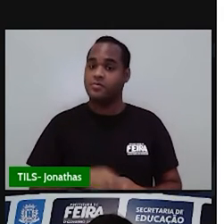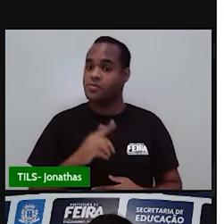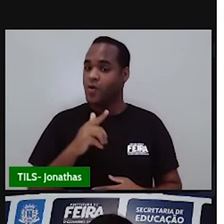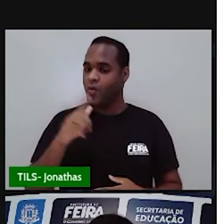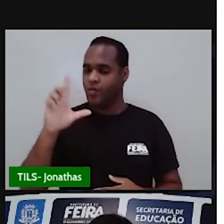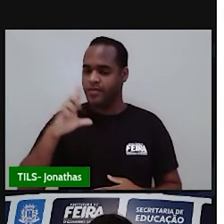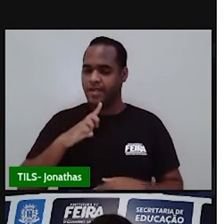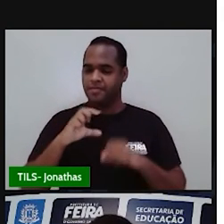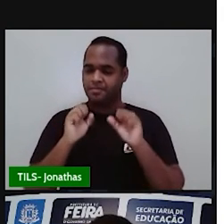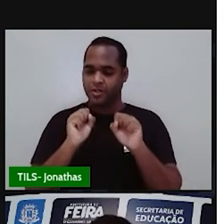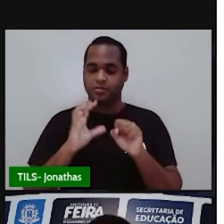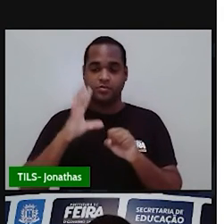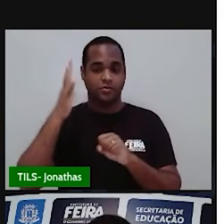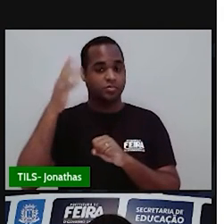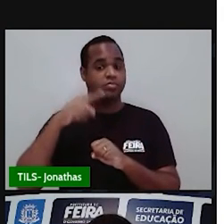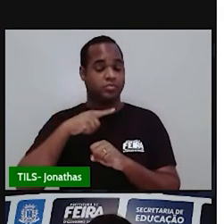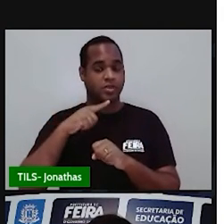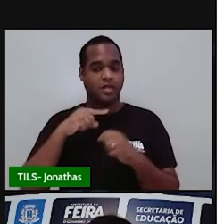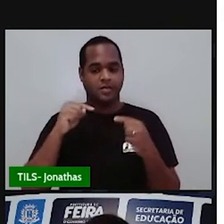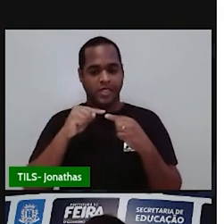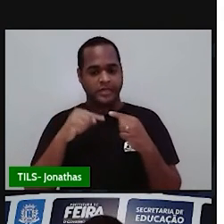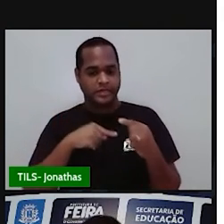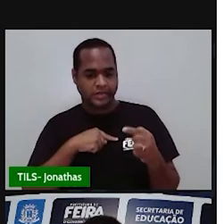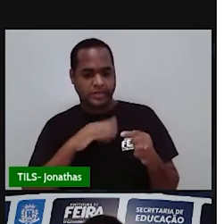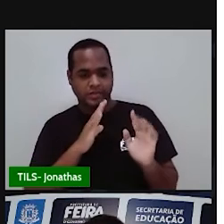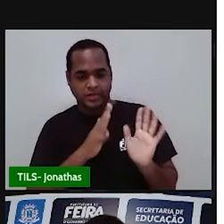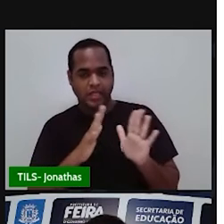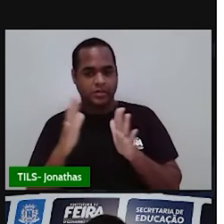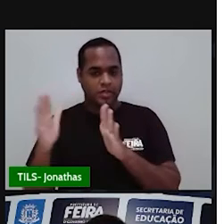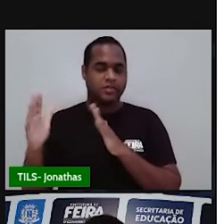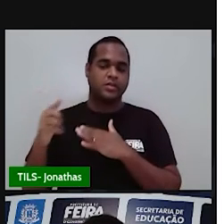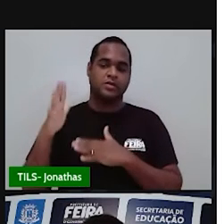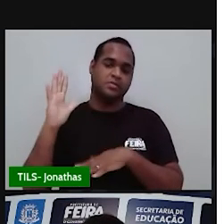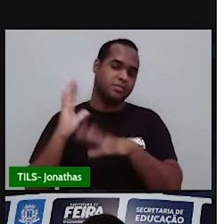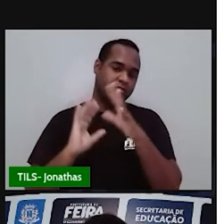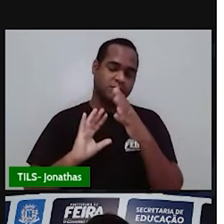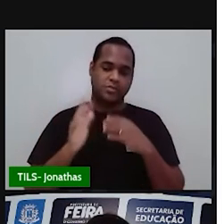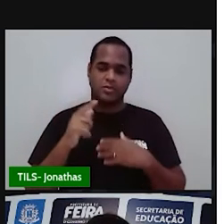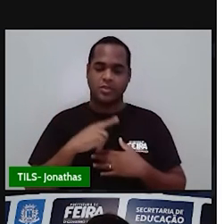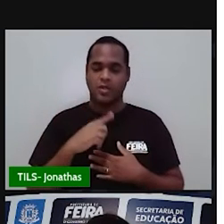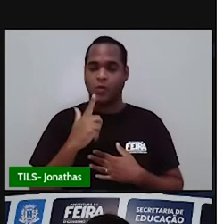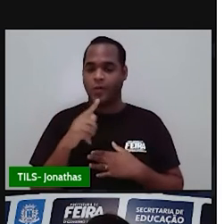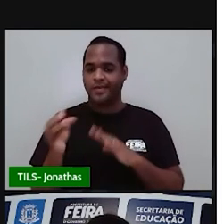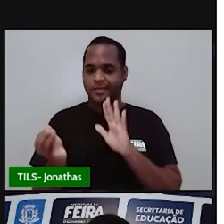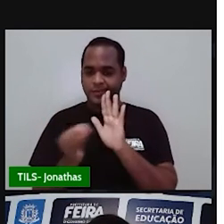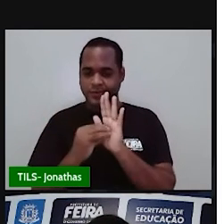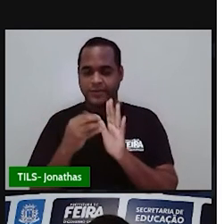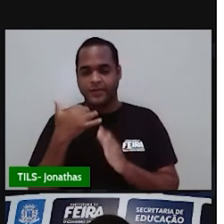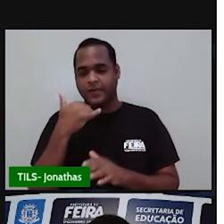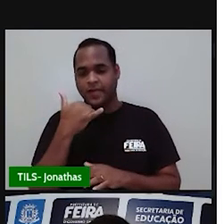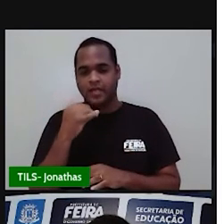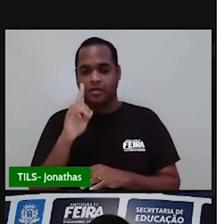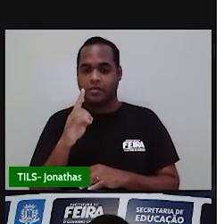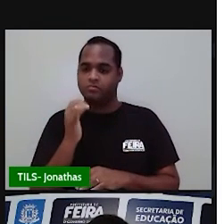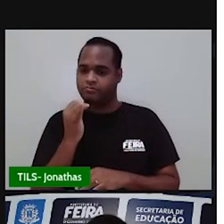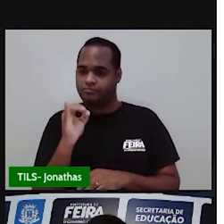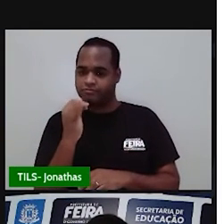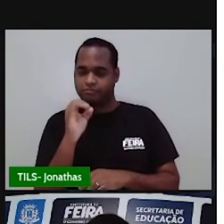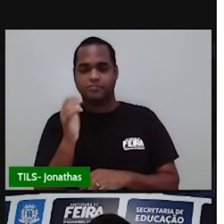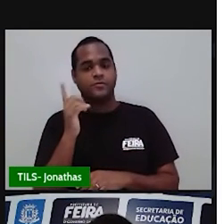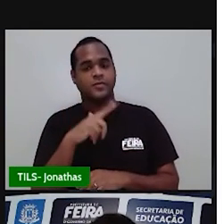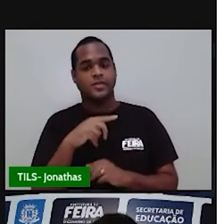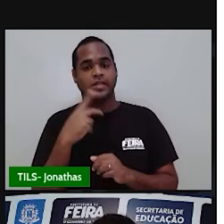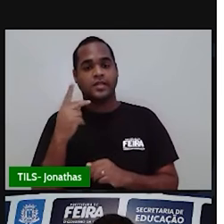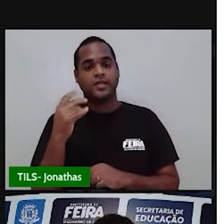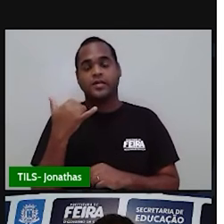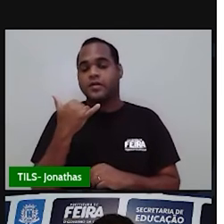pode acontecer, e já aconteceu comigo, né, é a gente colocar o celular para carregar. E aí o